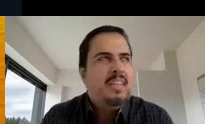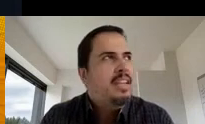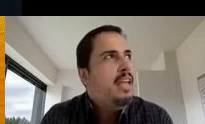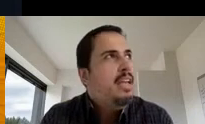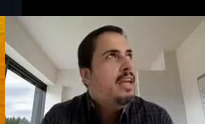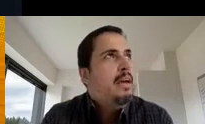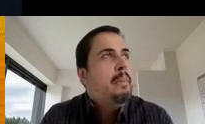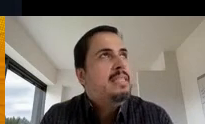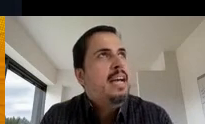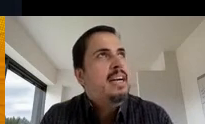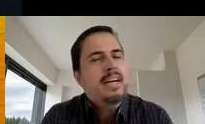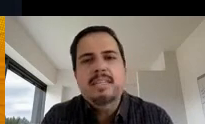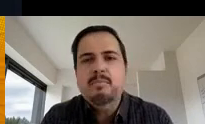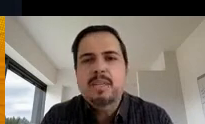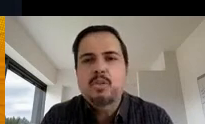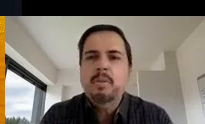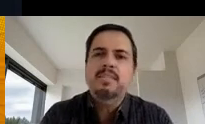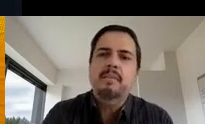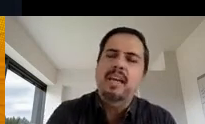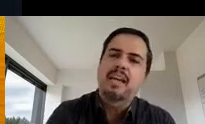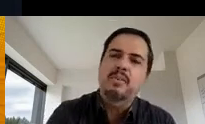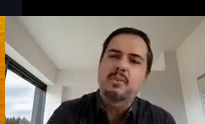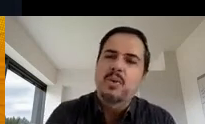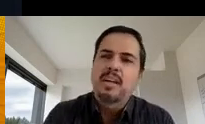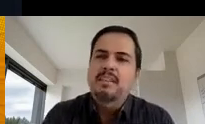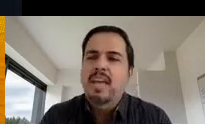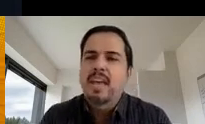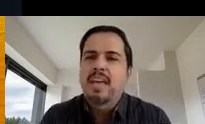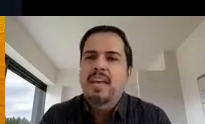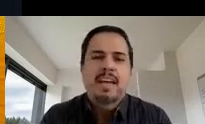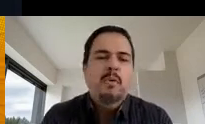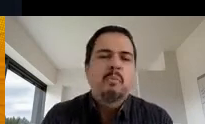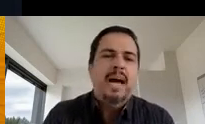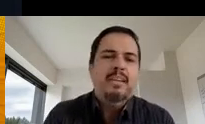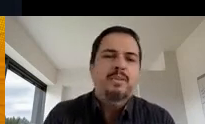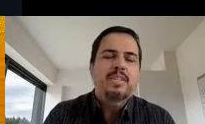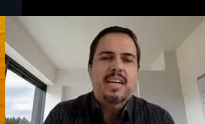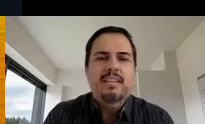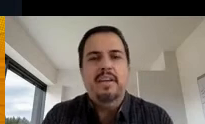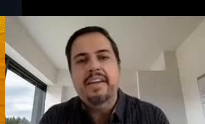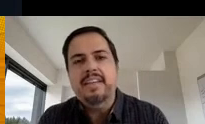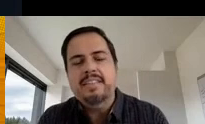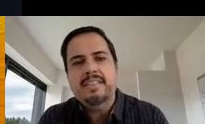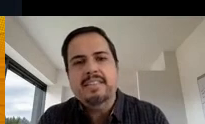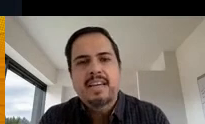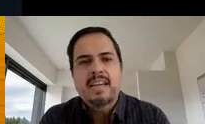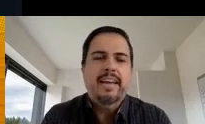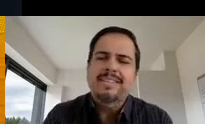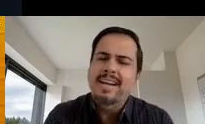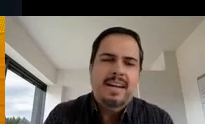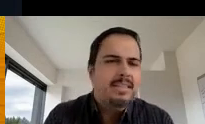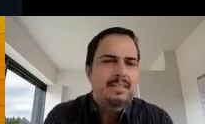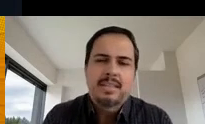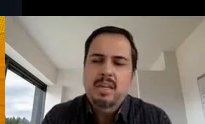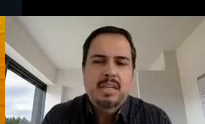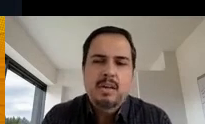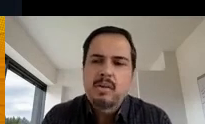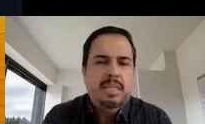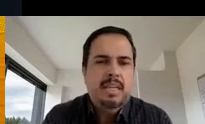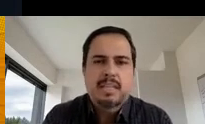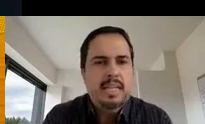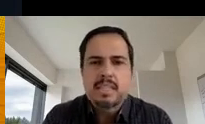pequeno e pensar grande, mas começar pequeno? Um passo de cada vez.